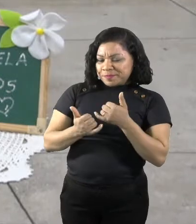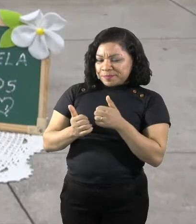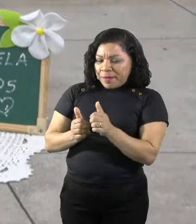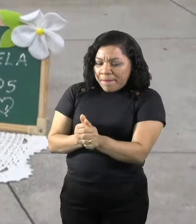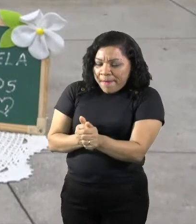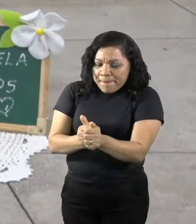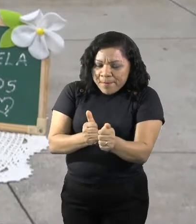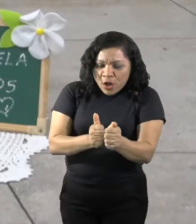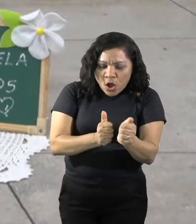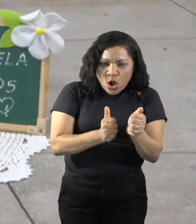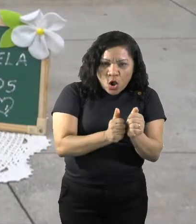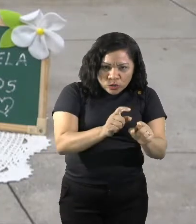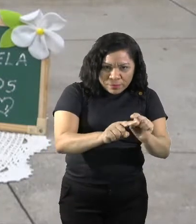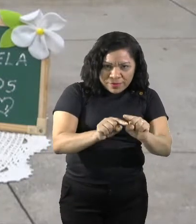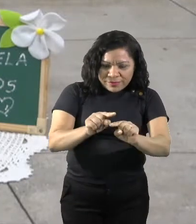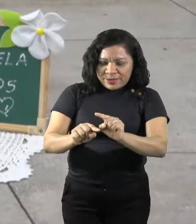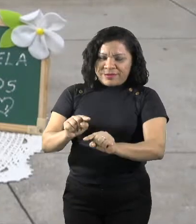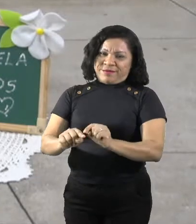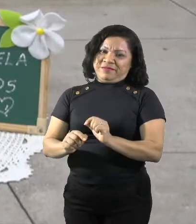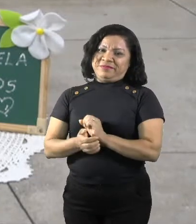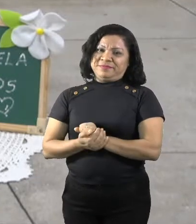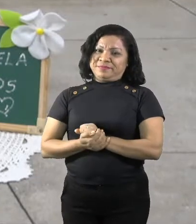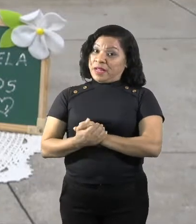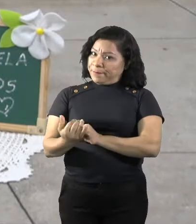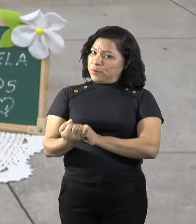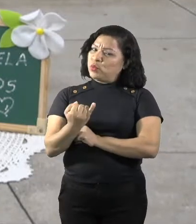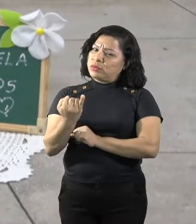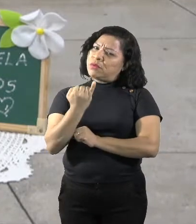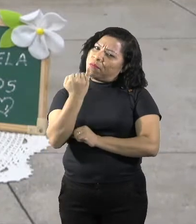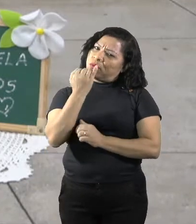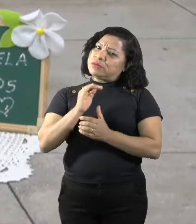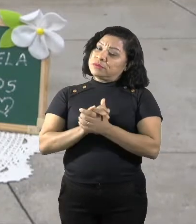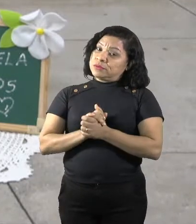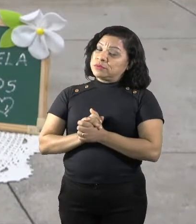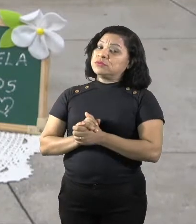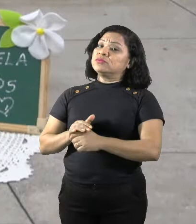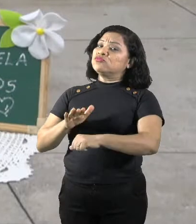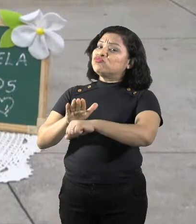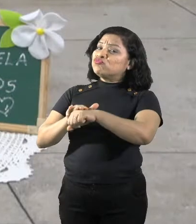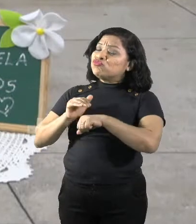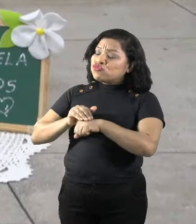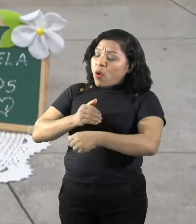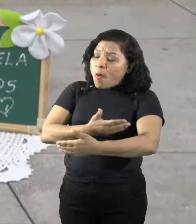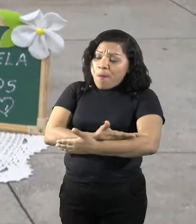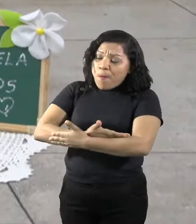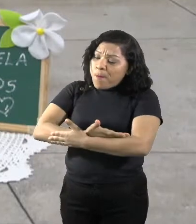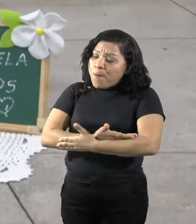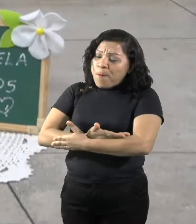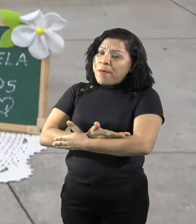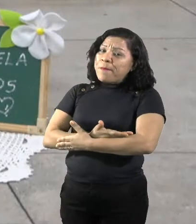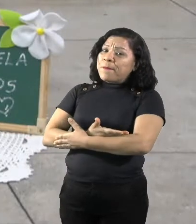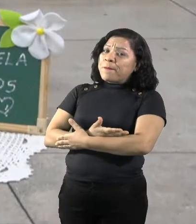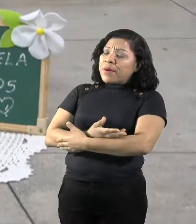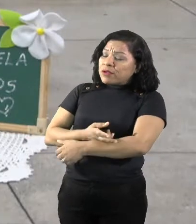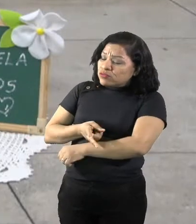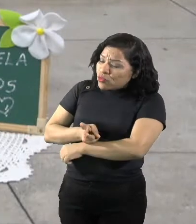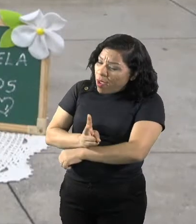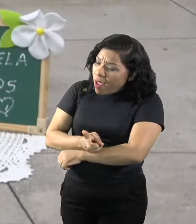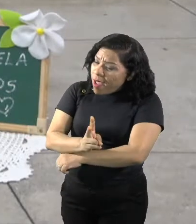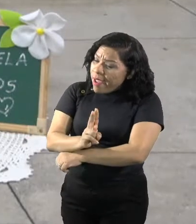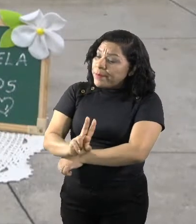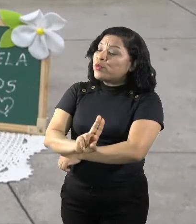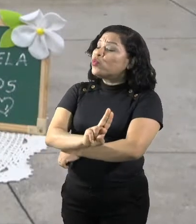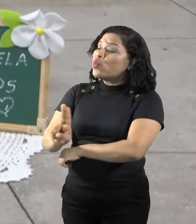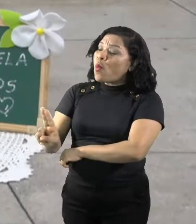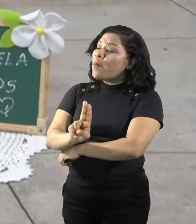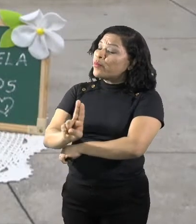também, família, que é muito importante chamar o seu bebê sempre pelo nome, tá bem? Então,